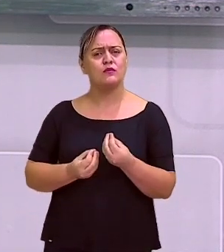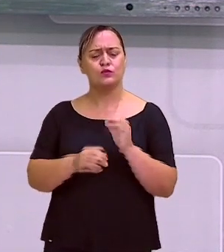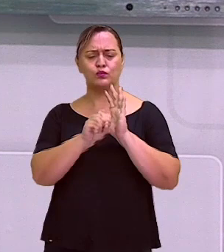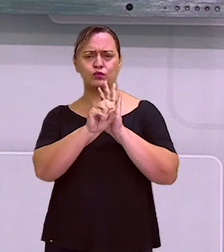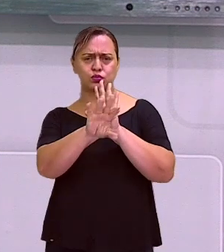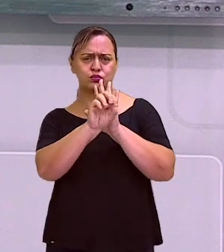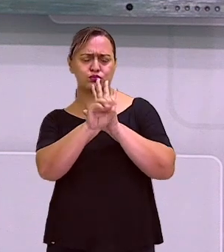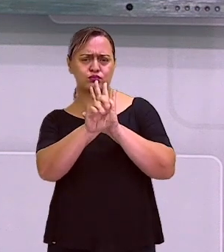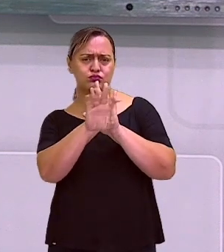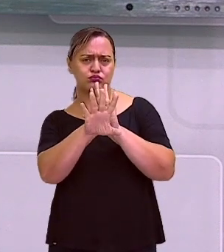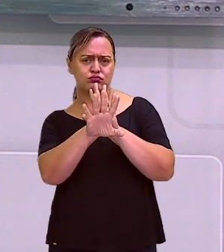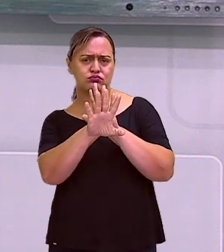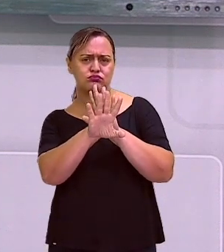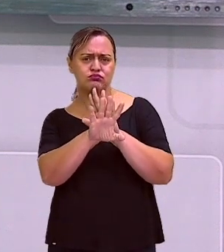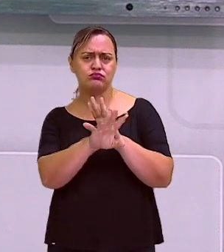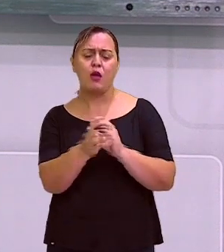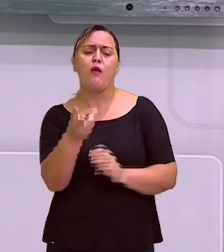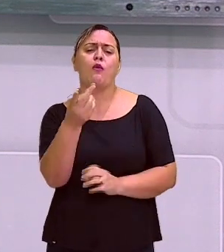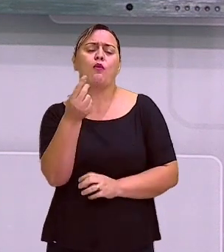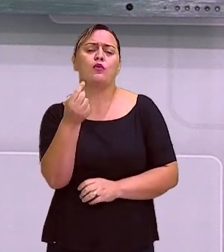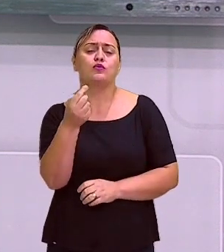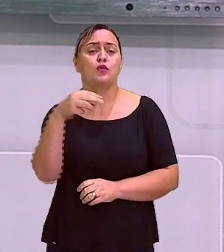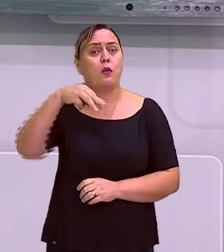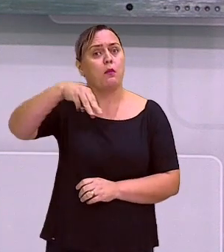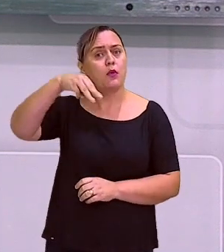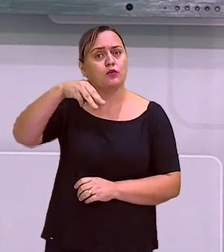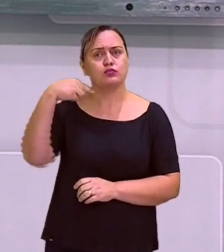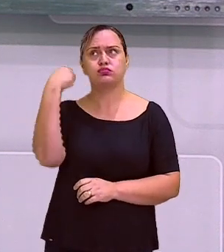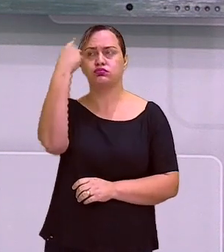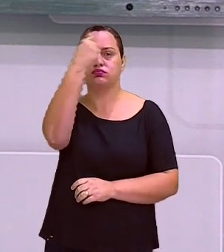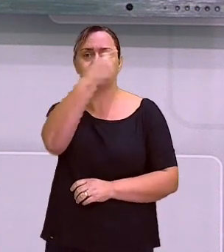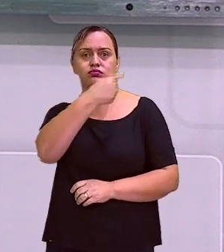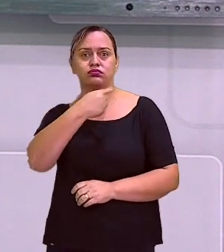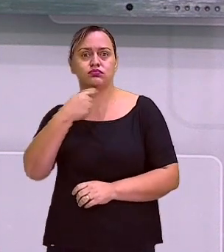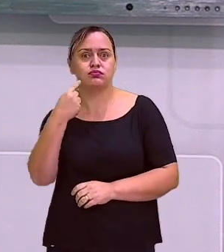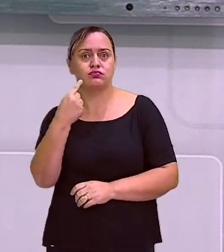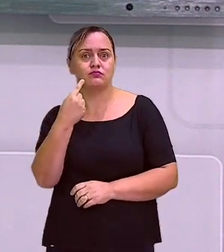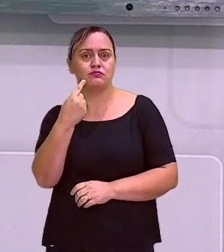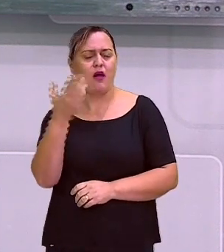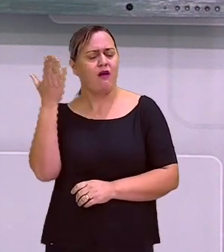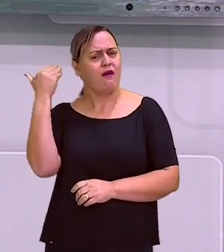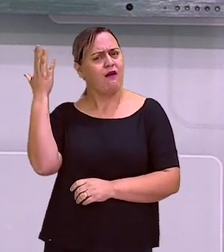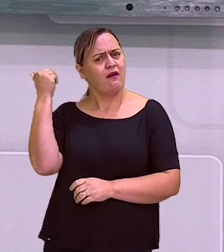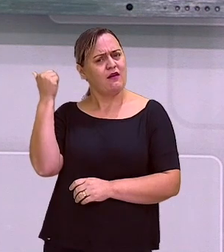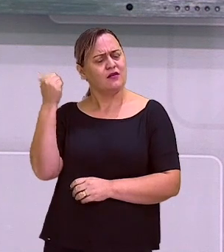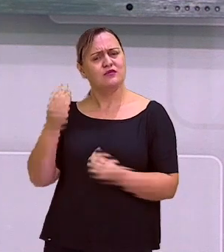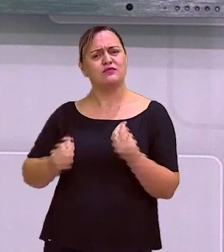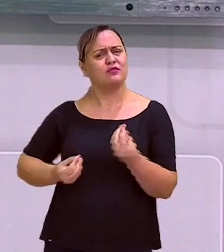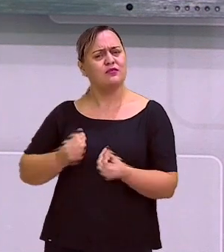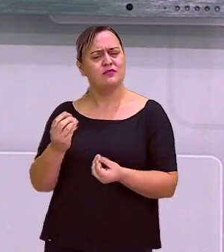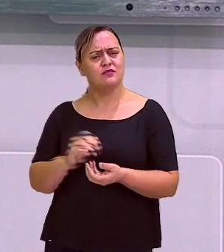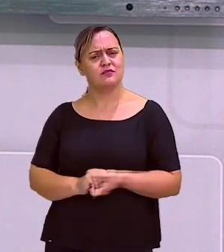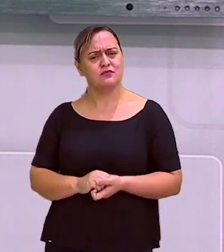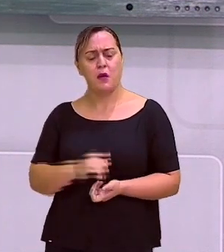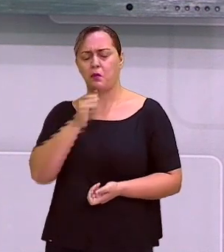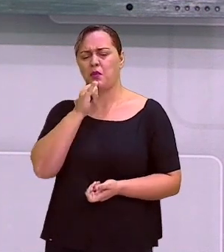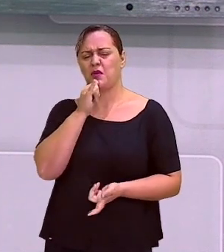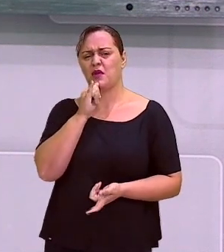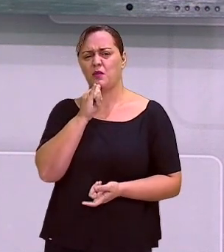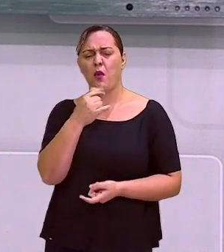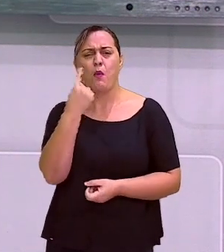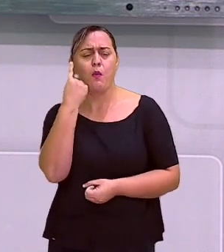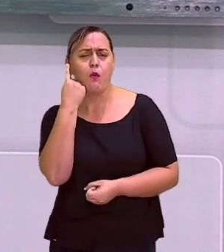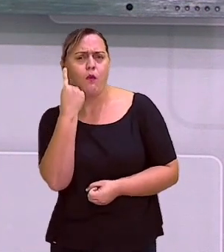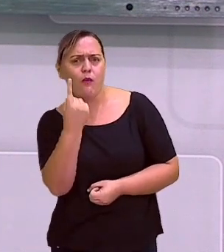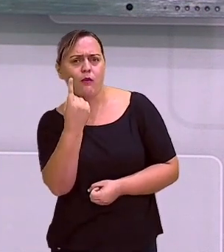minutos durou o primeiro filme? Será que foi pouco? Você acha que um filme de 1 minuto é pouco tempo? Nossa,